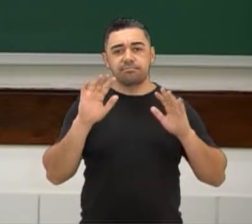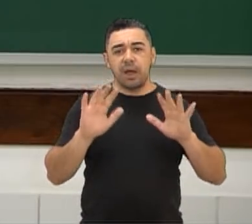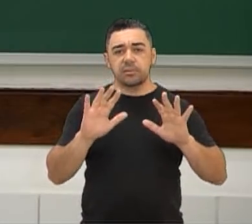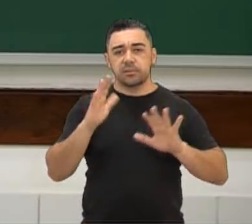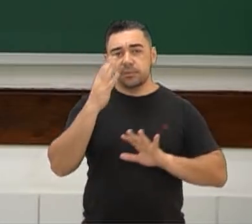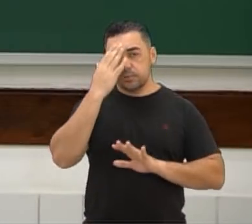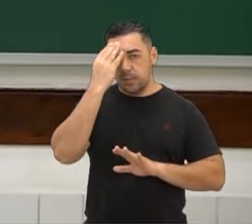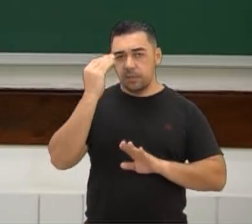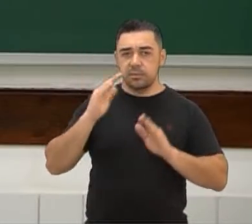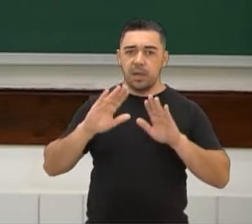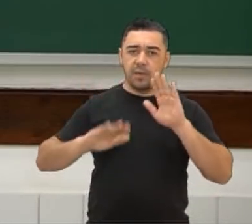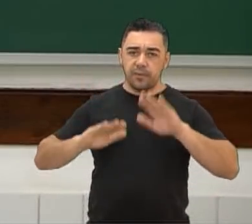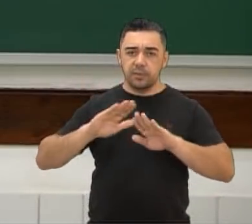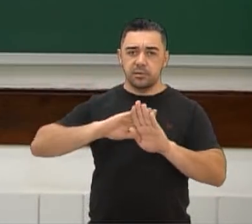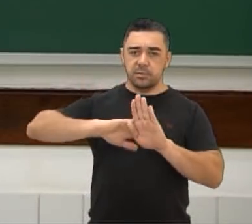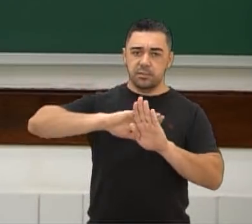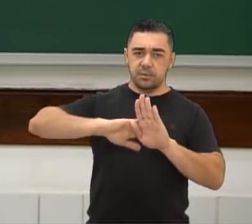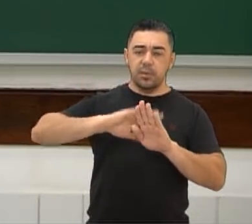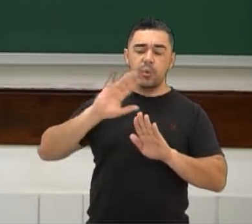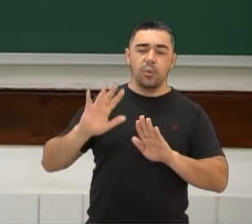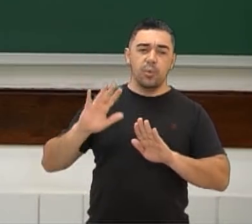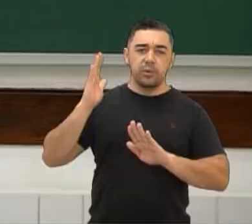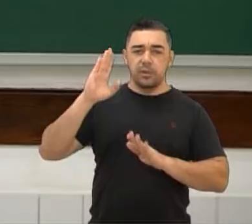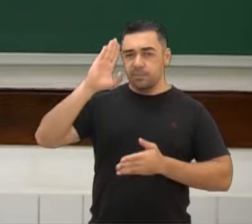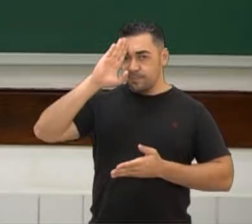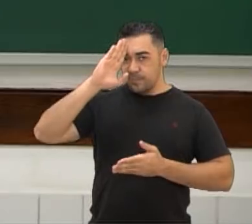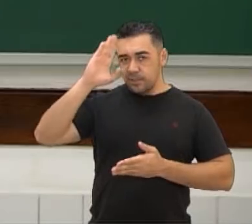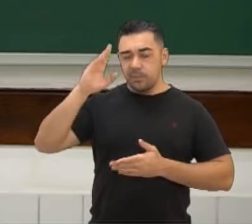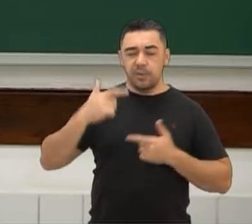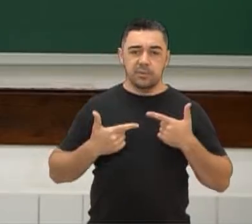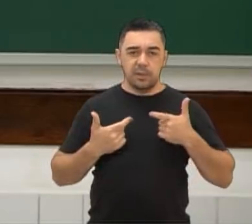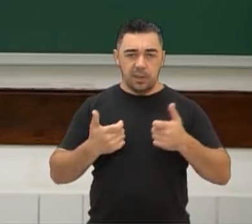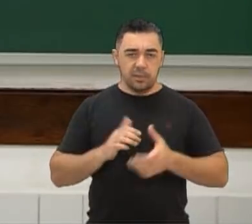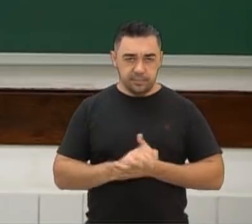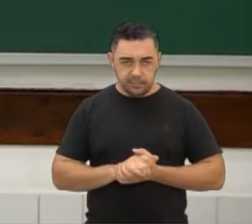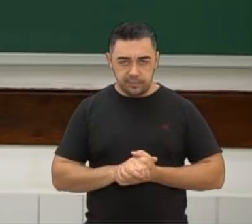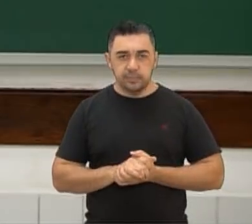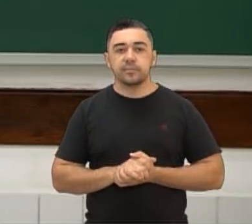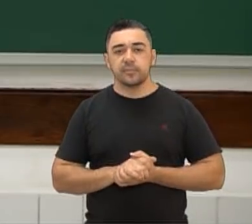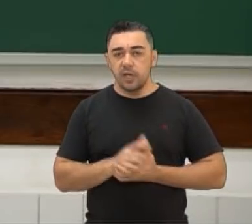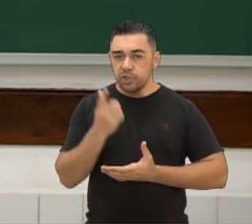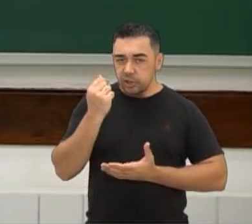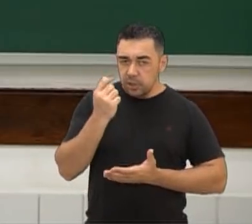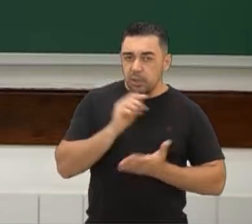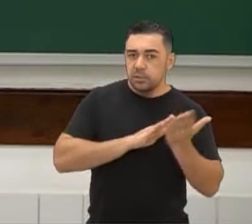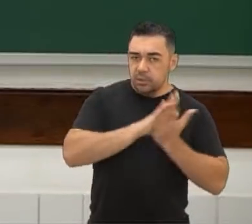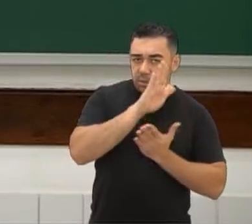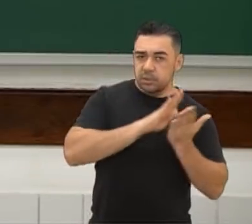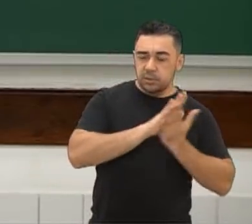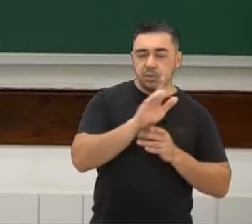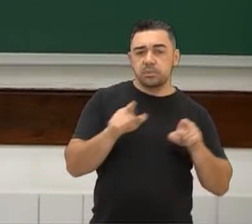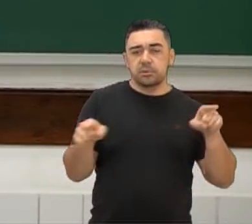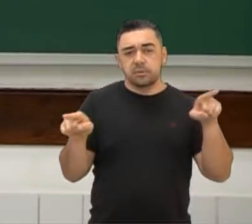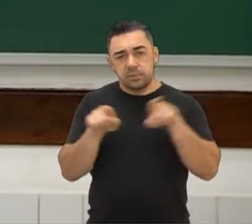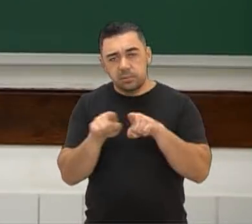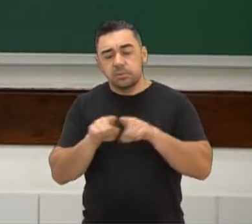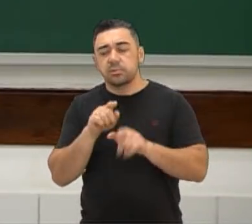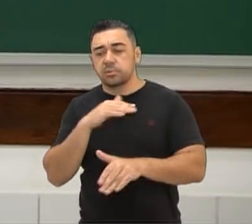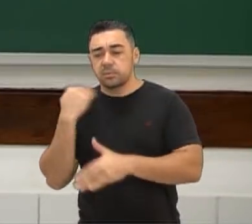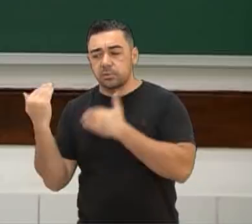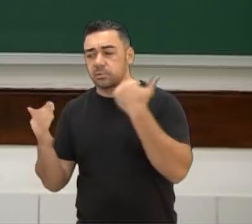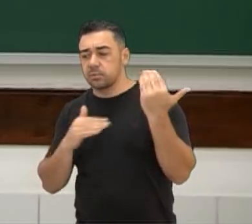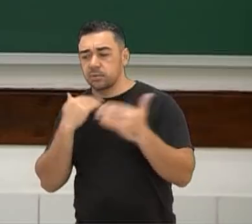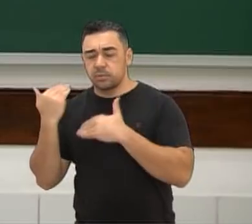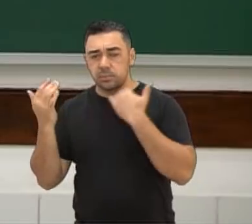esquece esses fatos principais em relação à guerra. O tanto de dinheiro gasto e o tanto de mortes